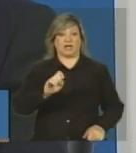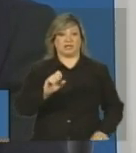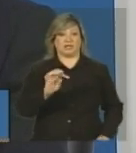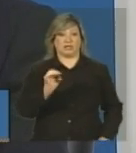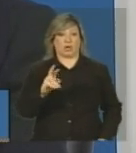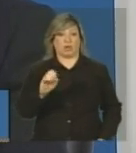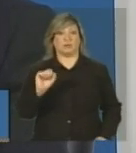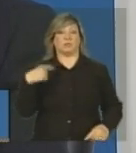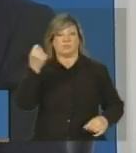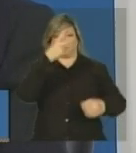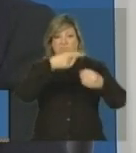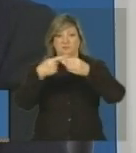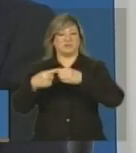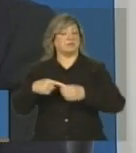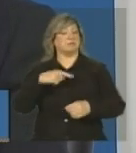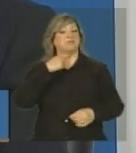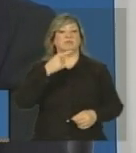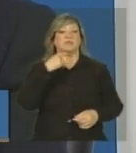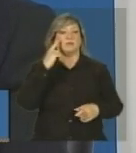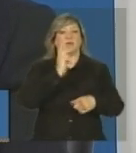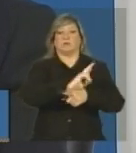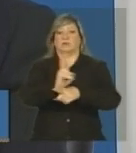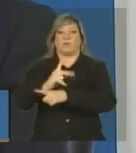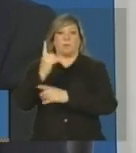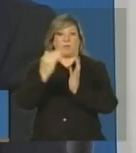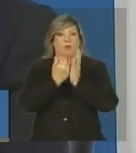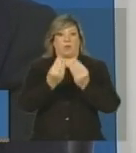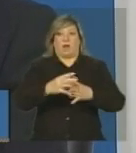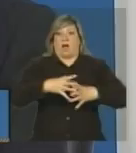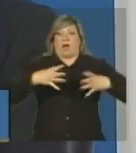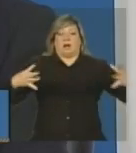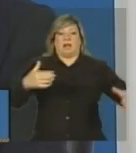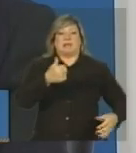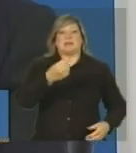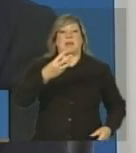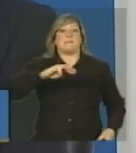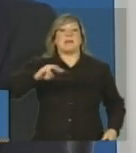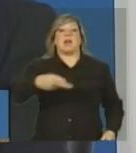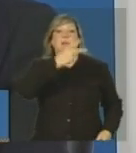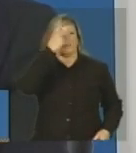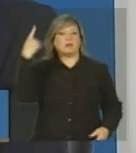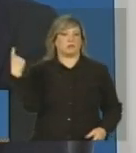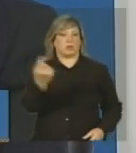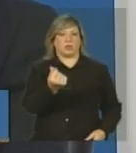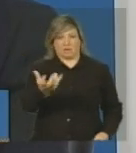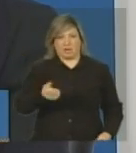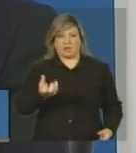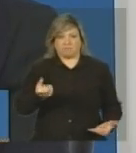municipais, seria praticamente inviável fiscalizar um programa tão grande, com 13 milhões de beneficiários.